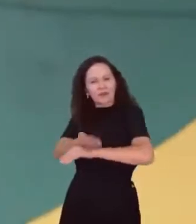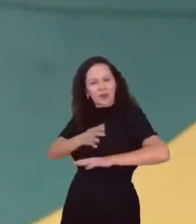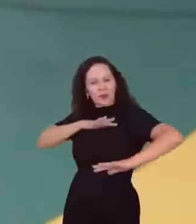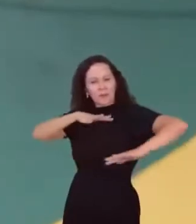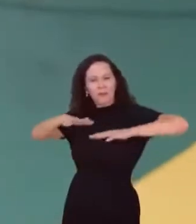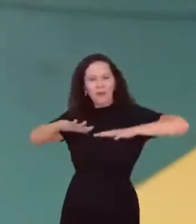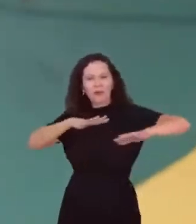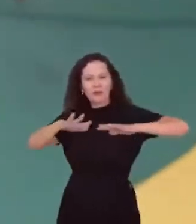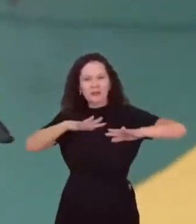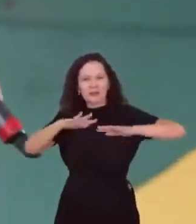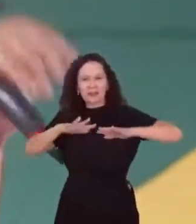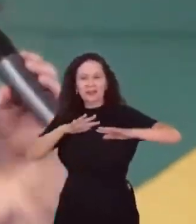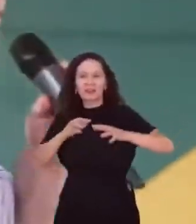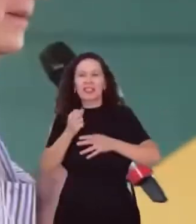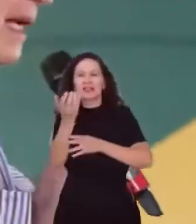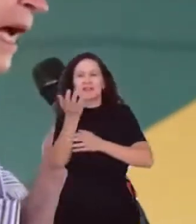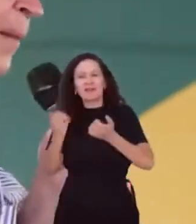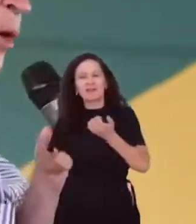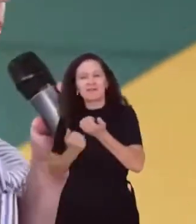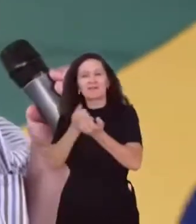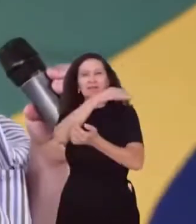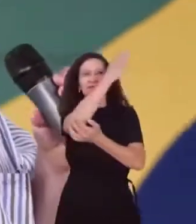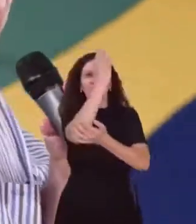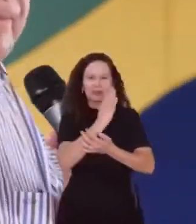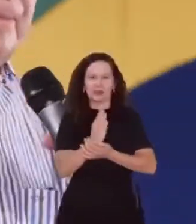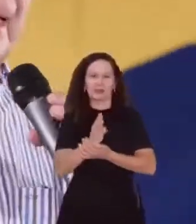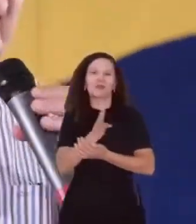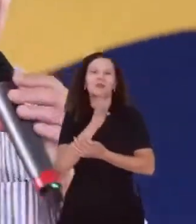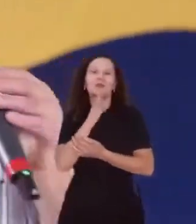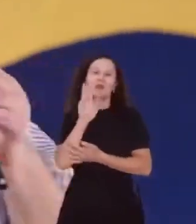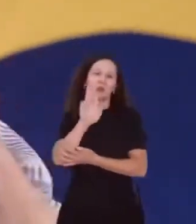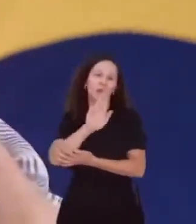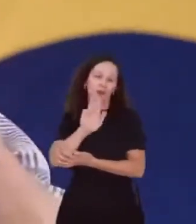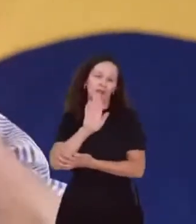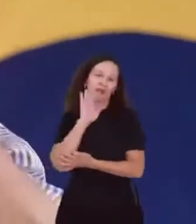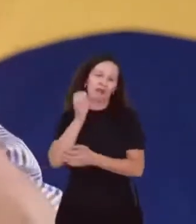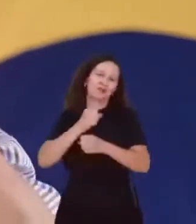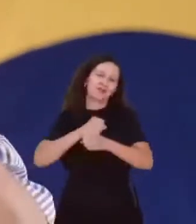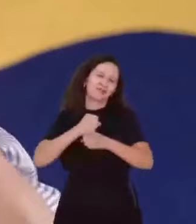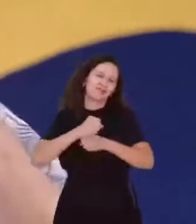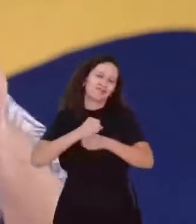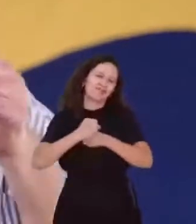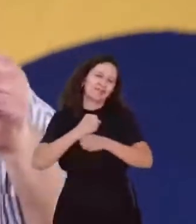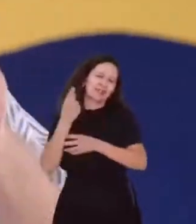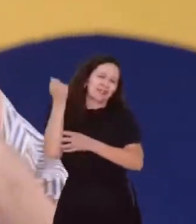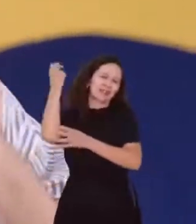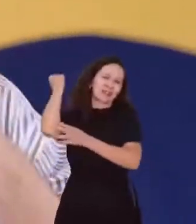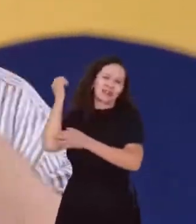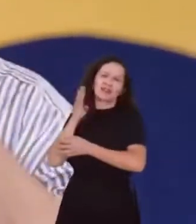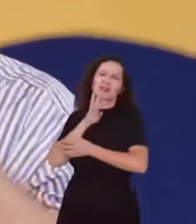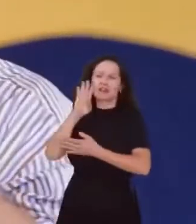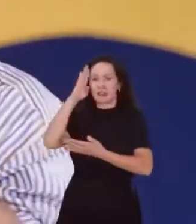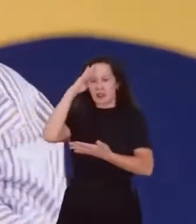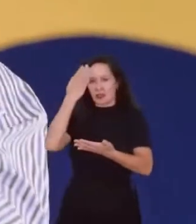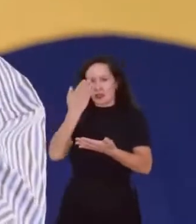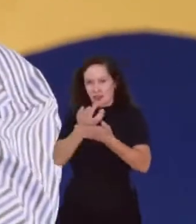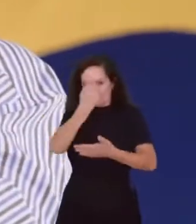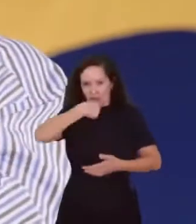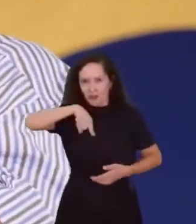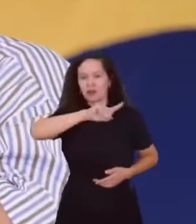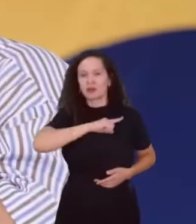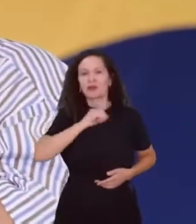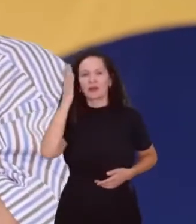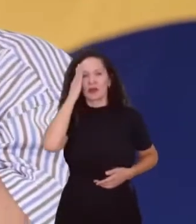nacional. Conheço Lula há muito tempo. Eu acredito que nós só temos hoje no Brasil